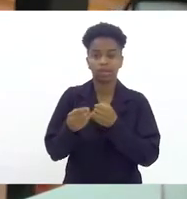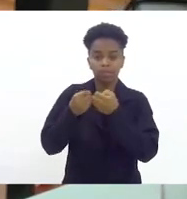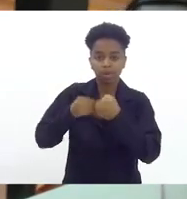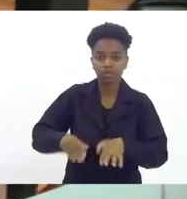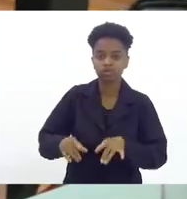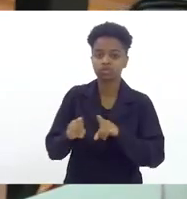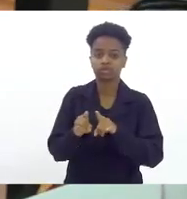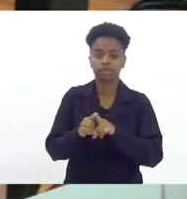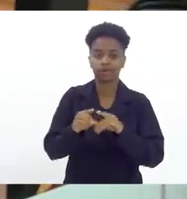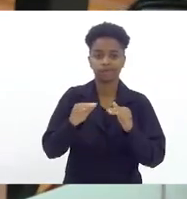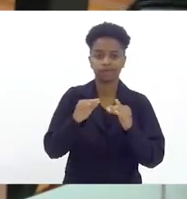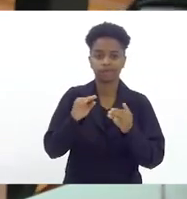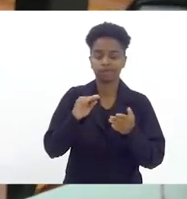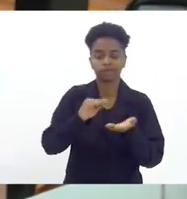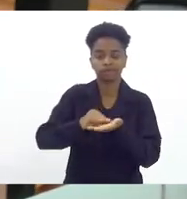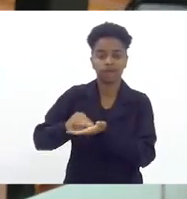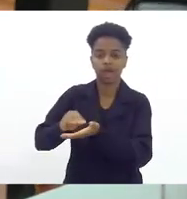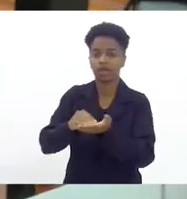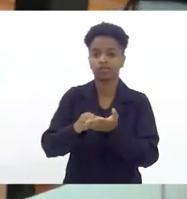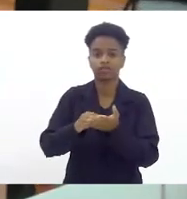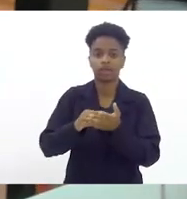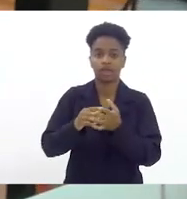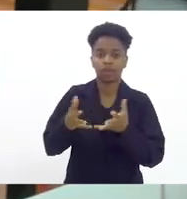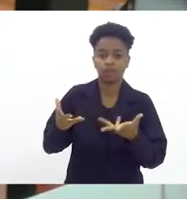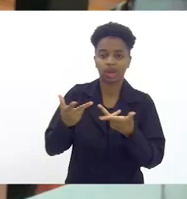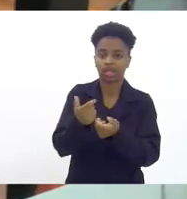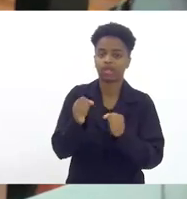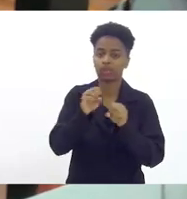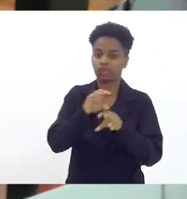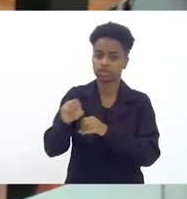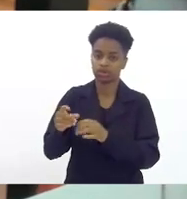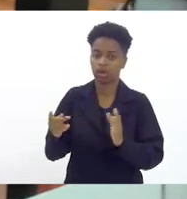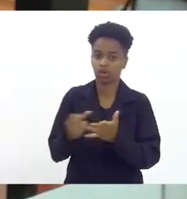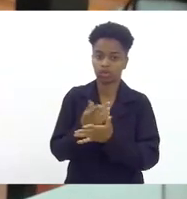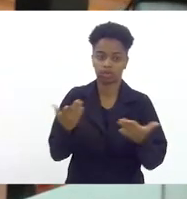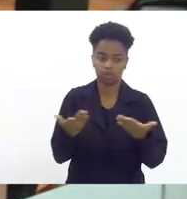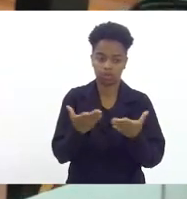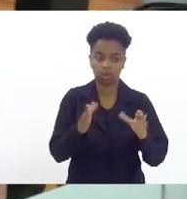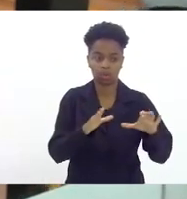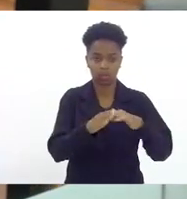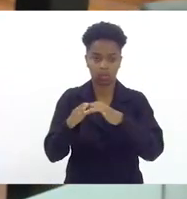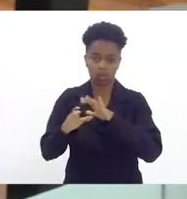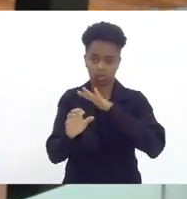o desmonte da educação que é feito hoje pelos grandes conglomerados